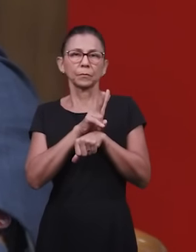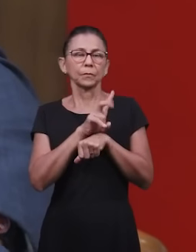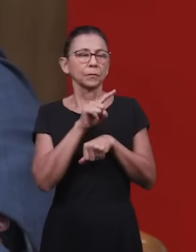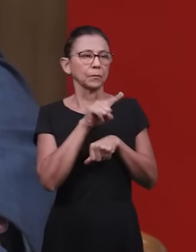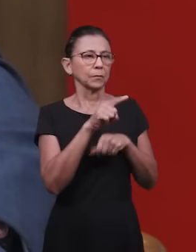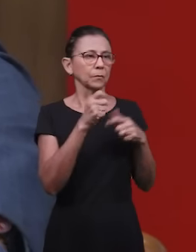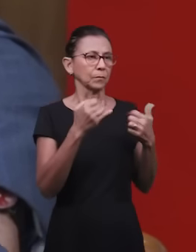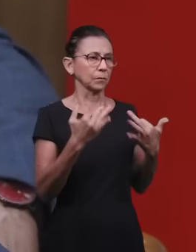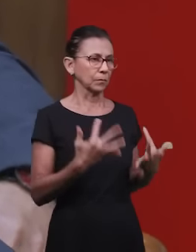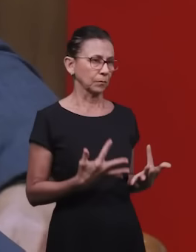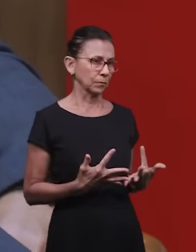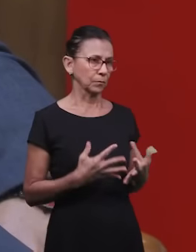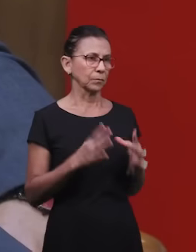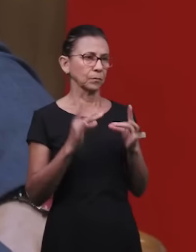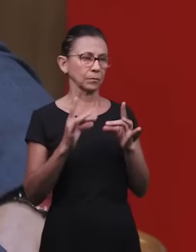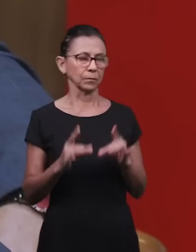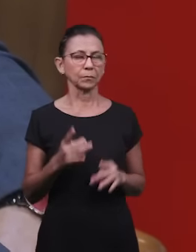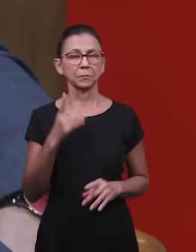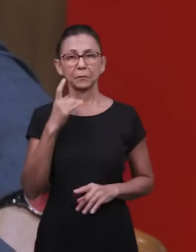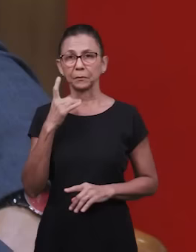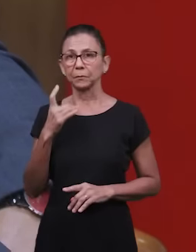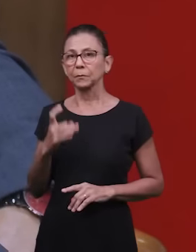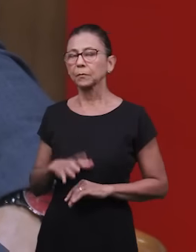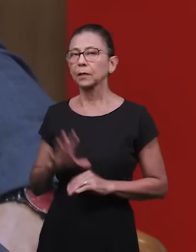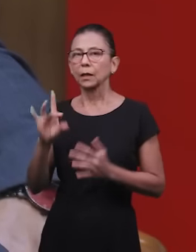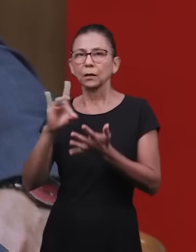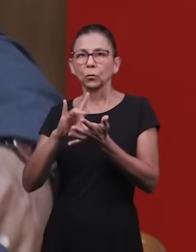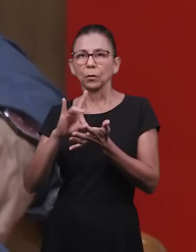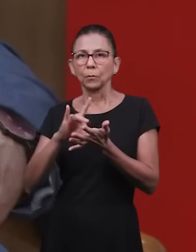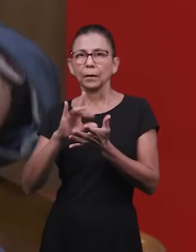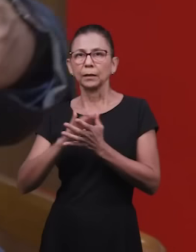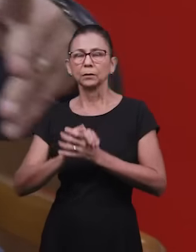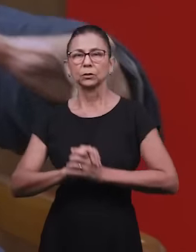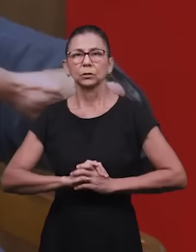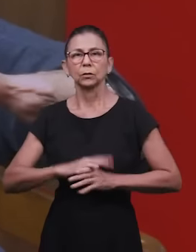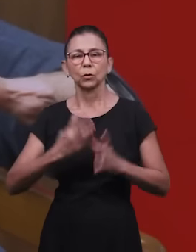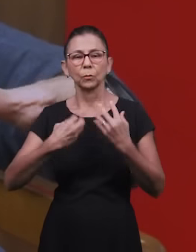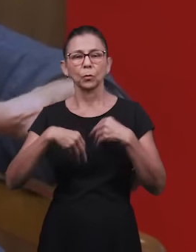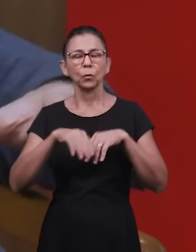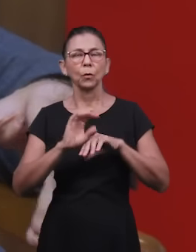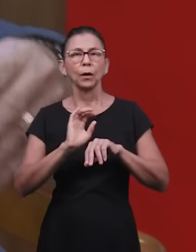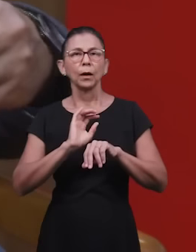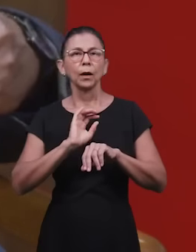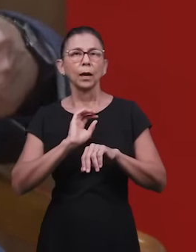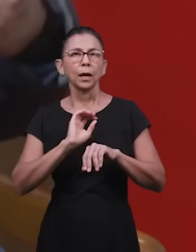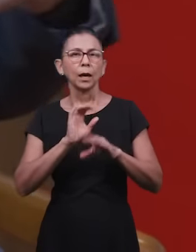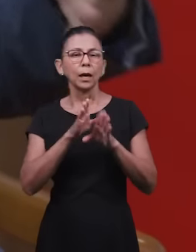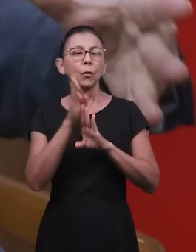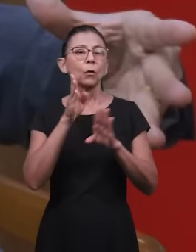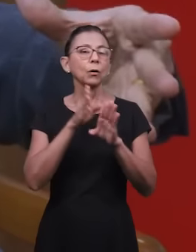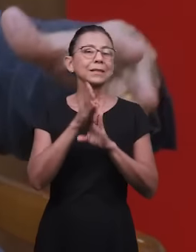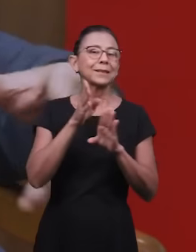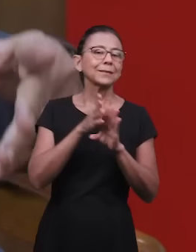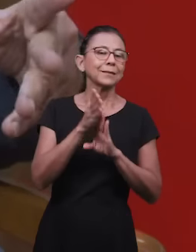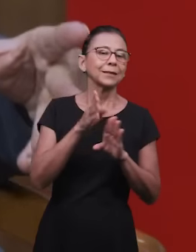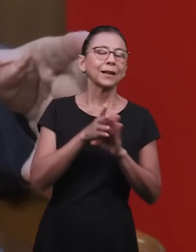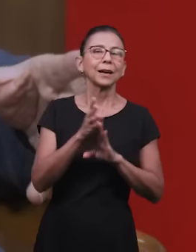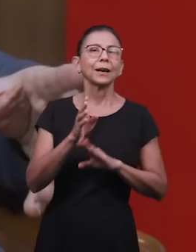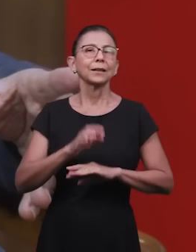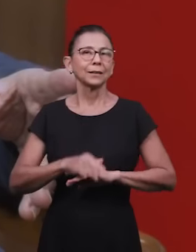aí, e você citou um detalhe, achei muito interessante, atualmente a questão de educar, né, de instruir, né,